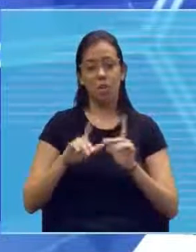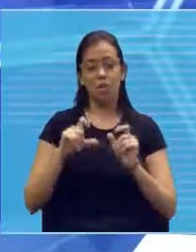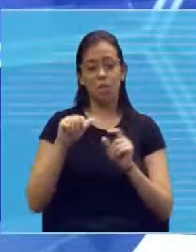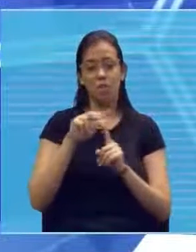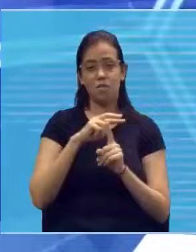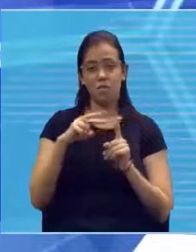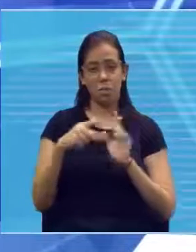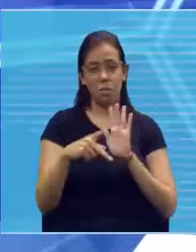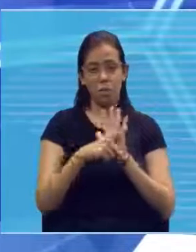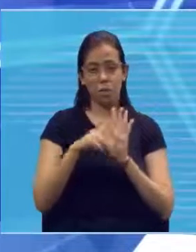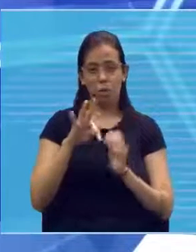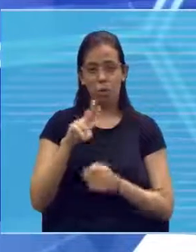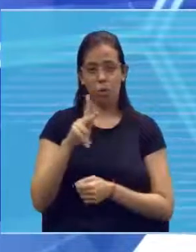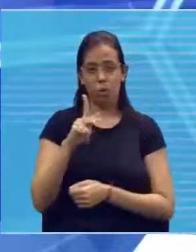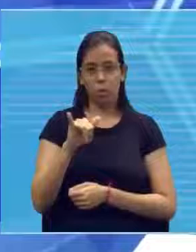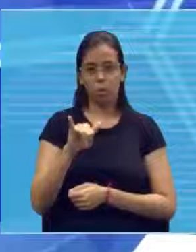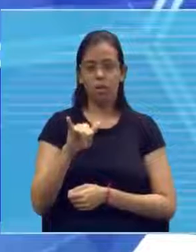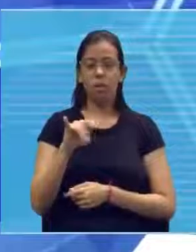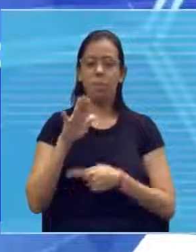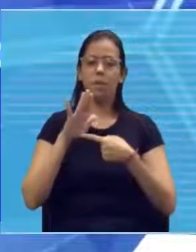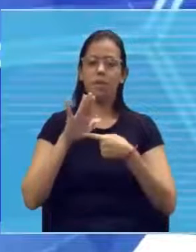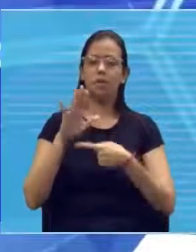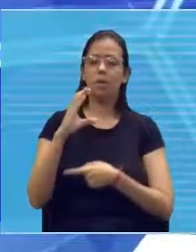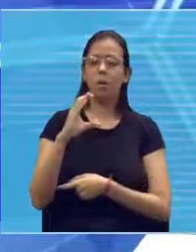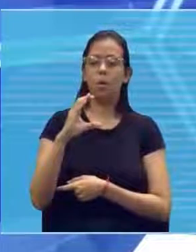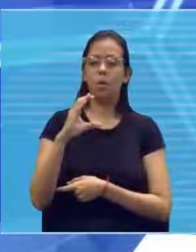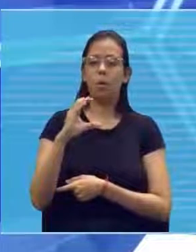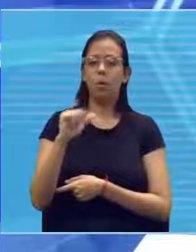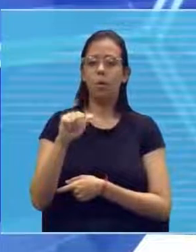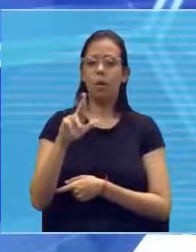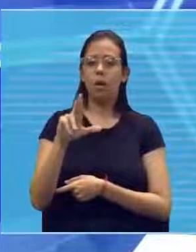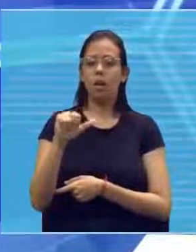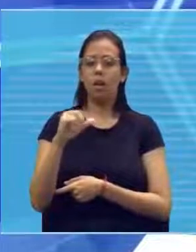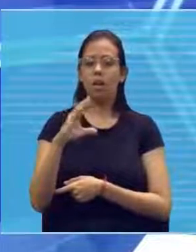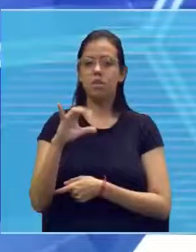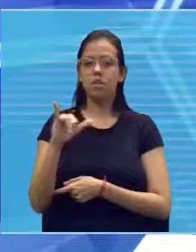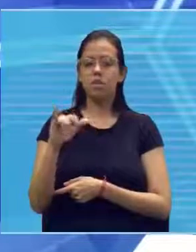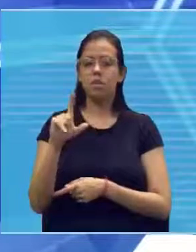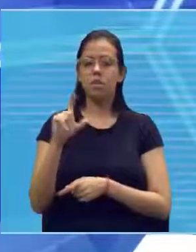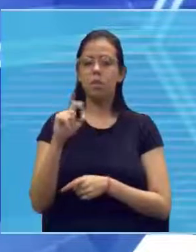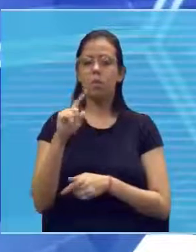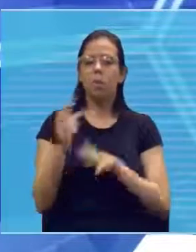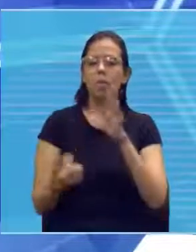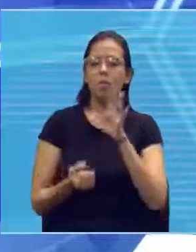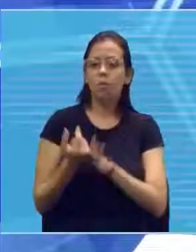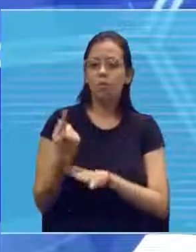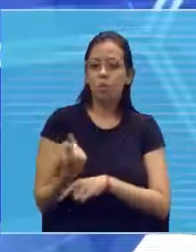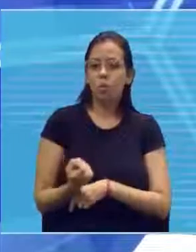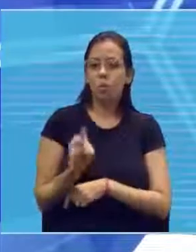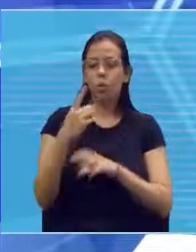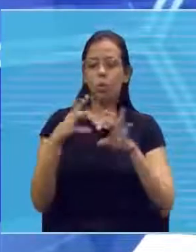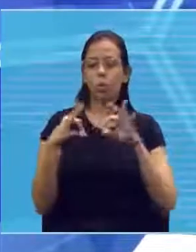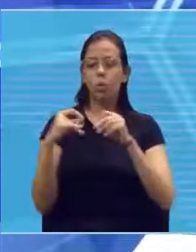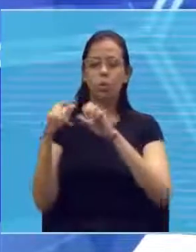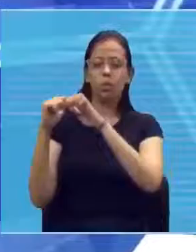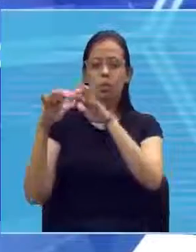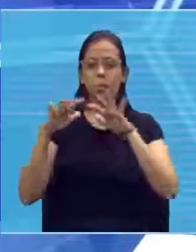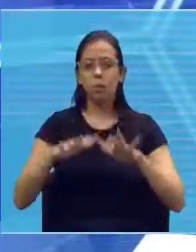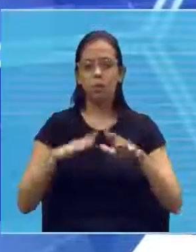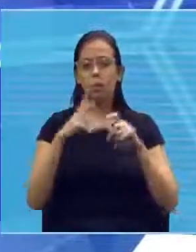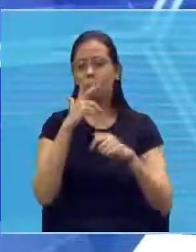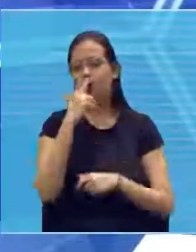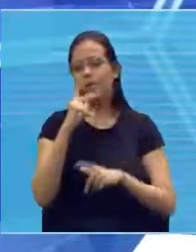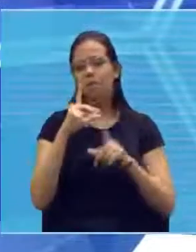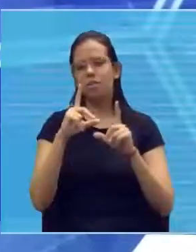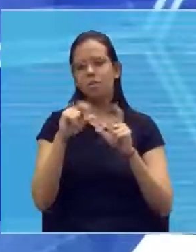Tupi Traz esse Coaraci que a emanação mãe essa fonte única que tudo ilumina e é como se